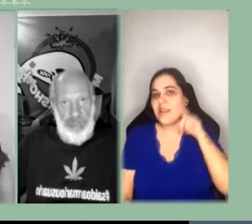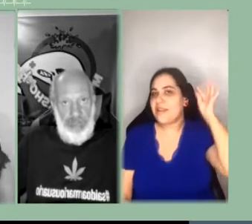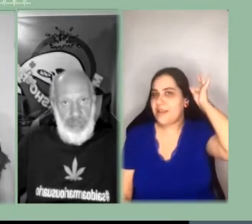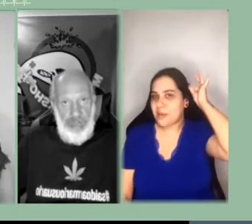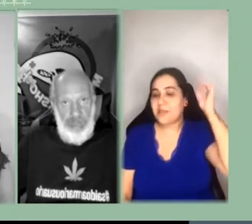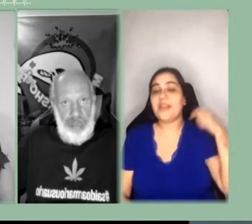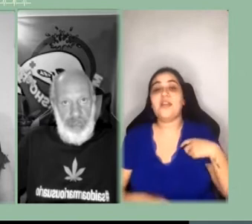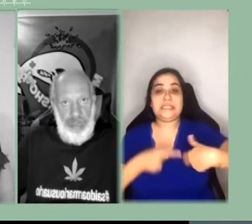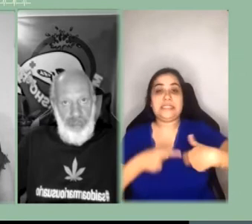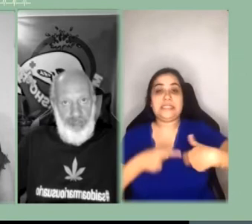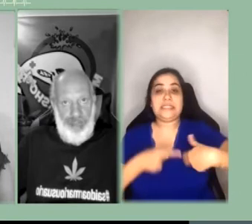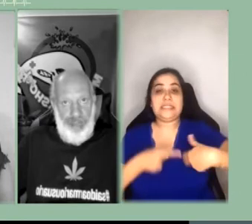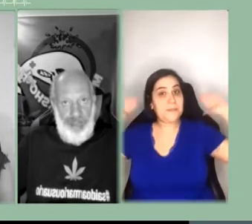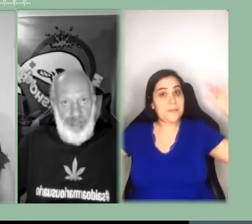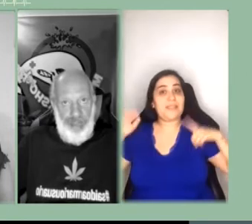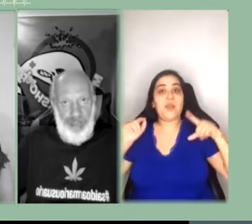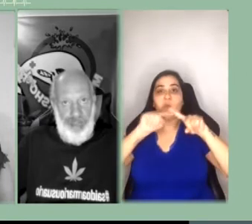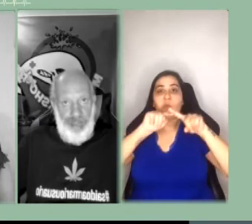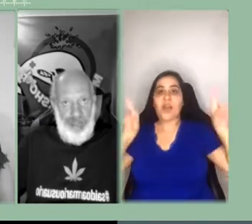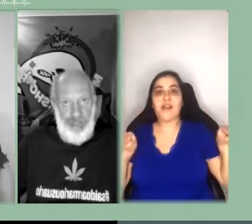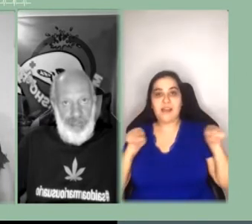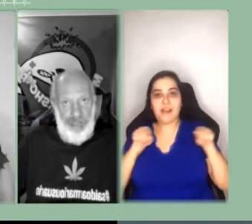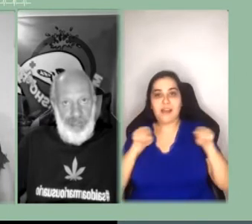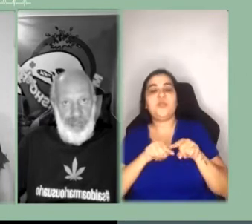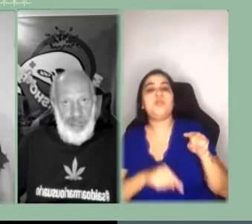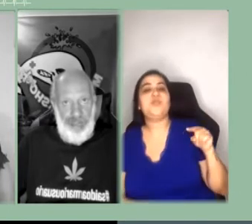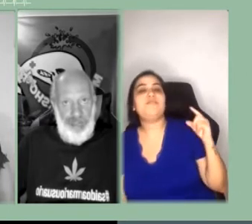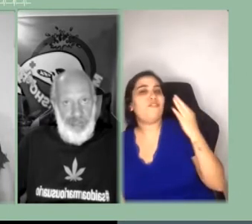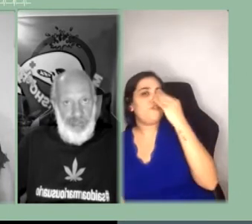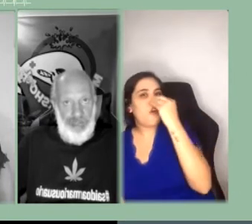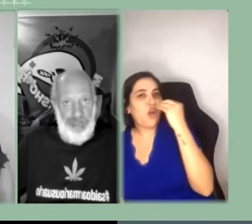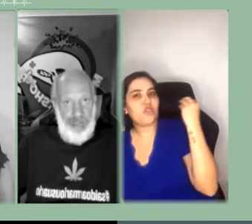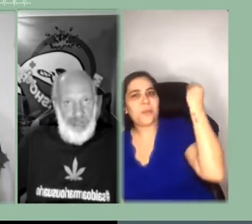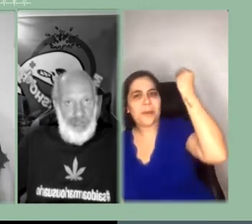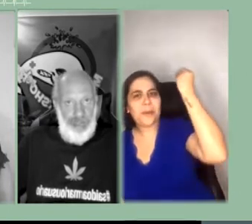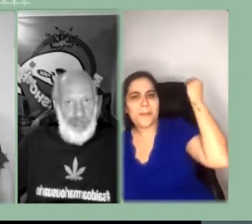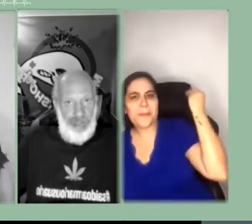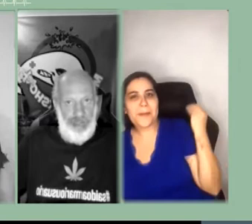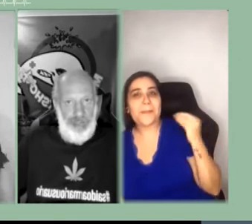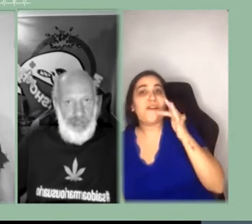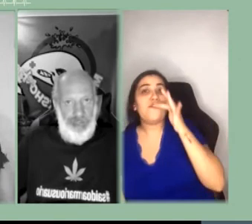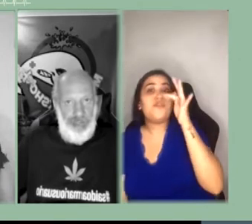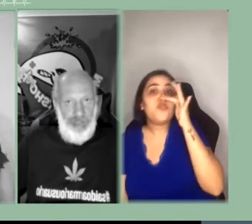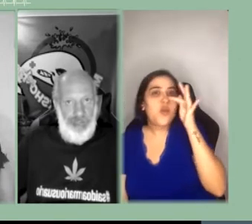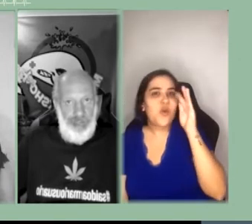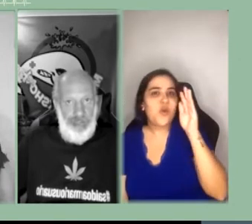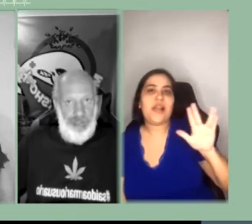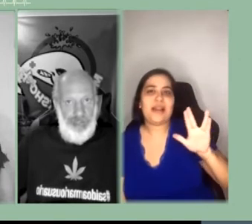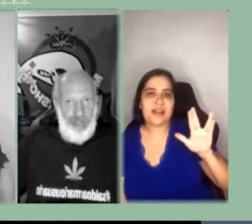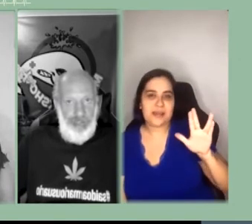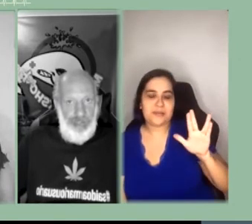um quadro com várias fotos de flores da cannabis. Eu estou vestindo